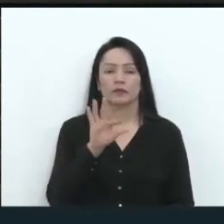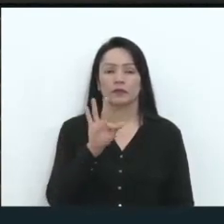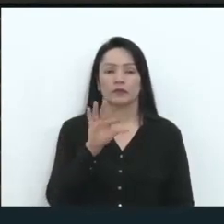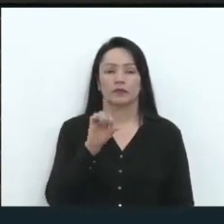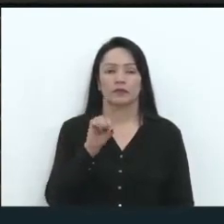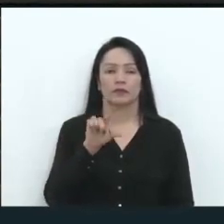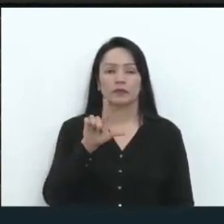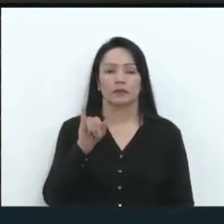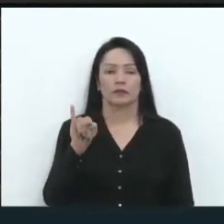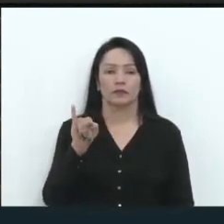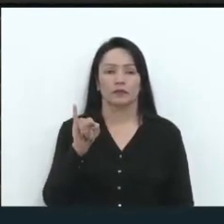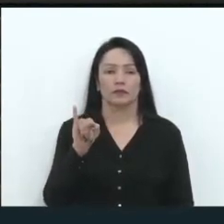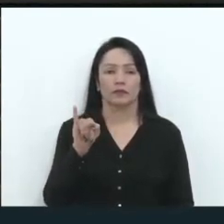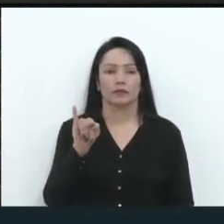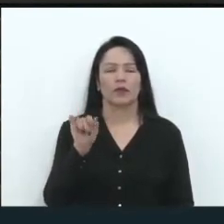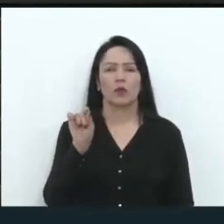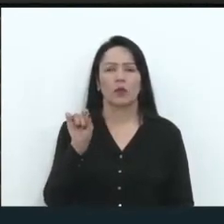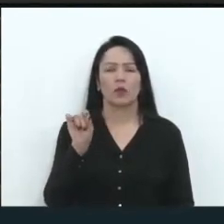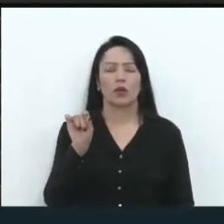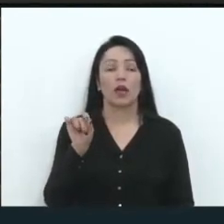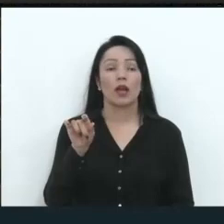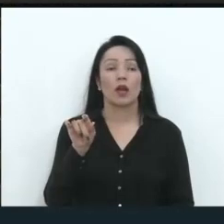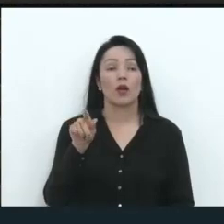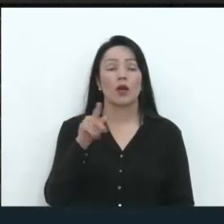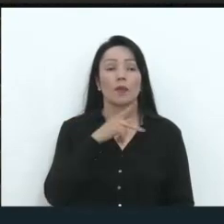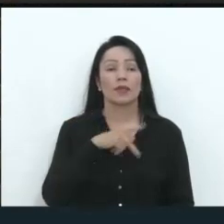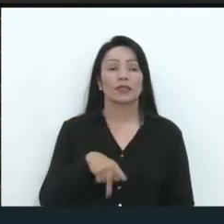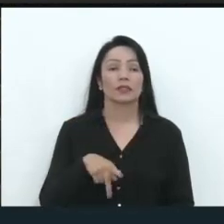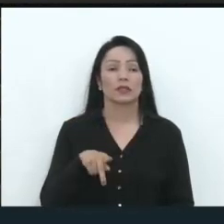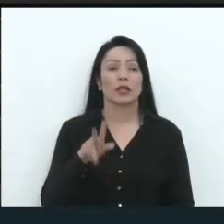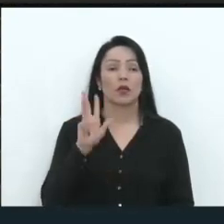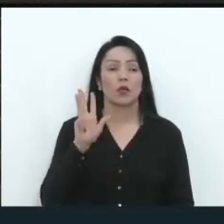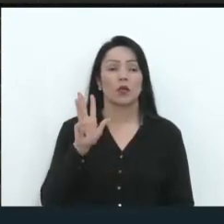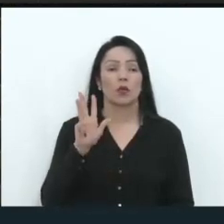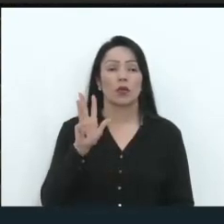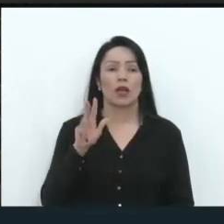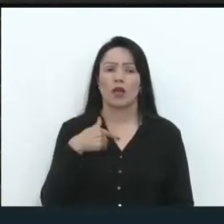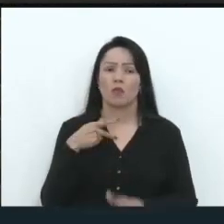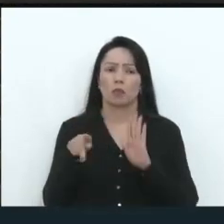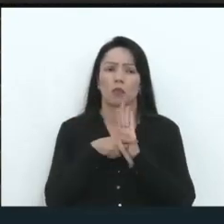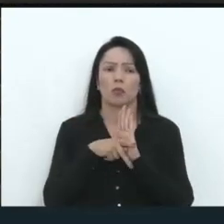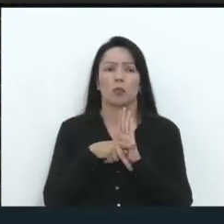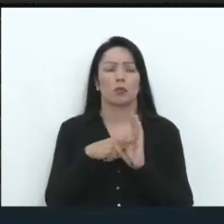Lula, né, que foi... Eu não sou do PT,